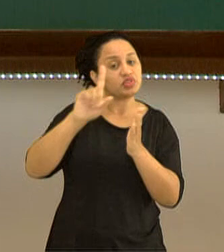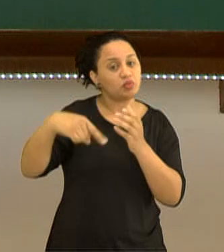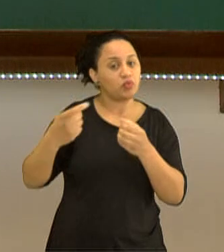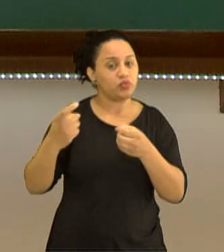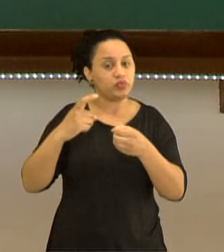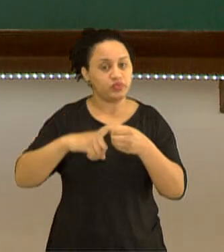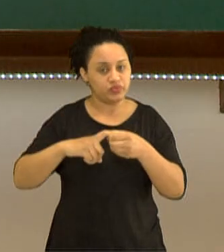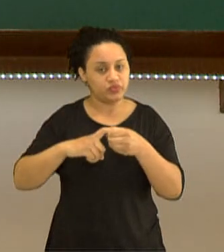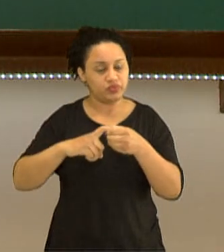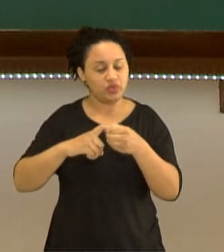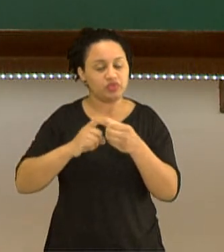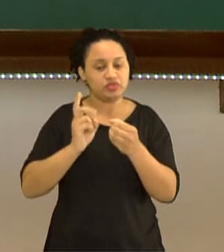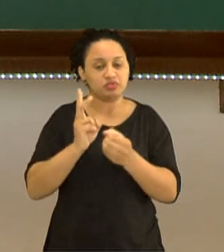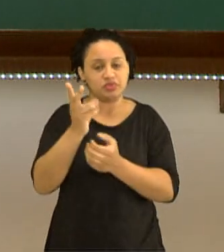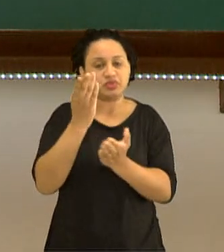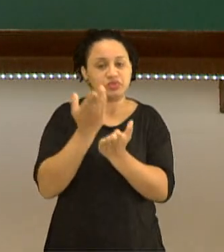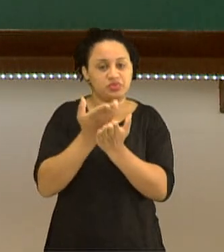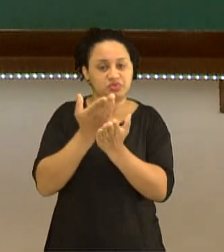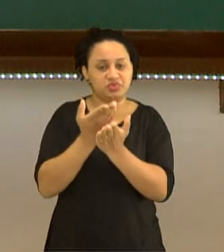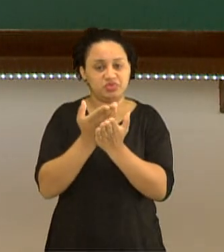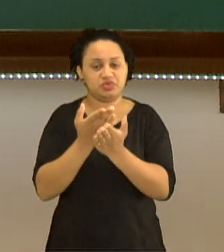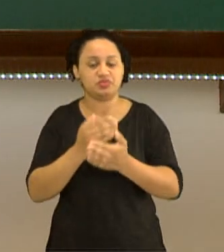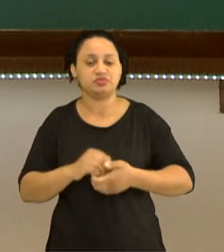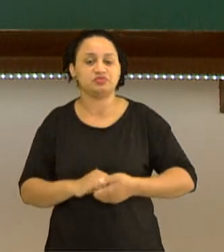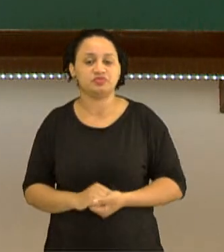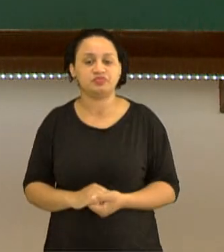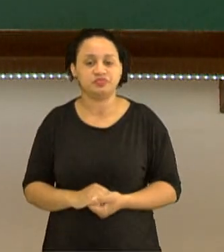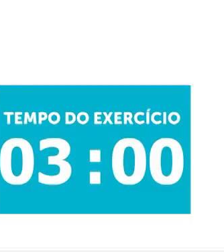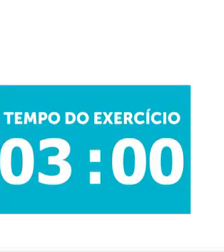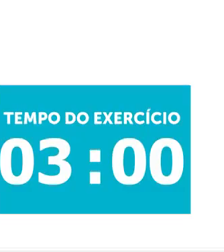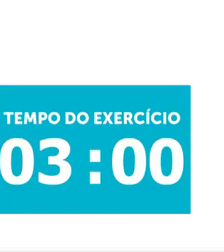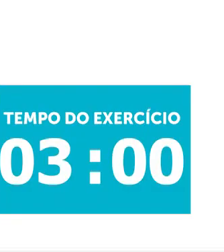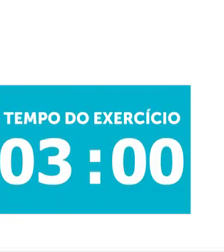já voltamos com mais Aula Paraná.